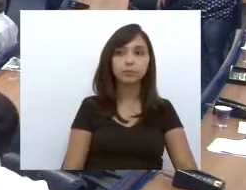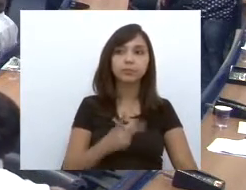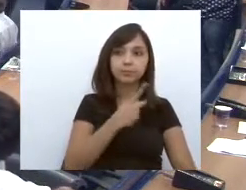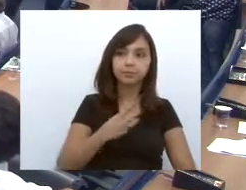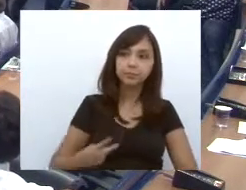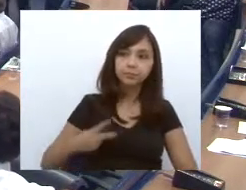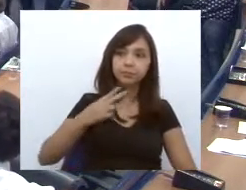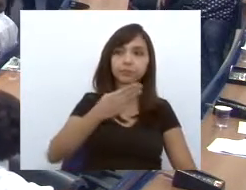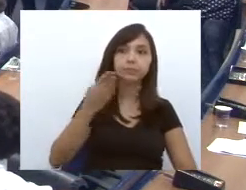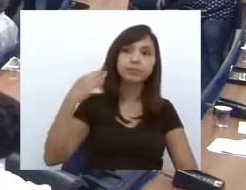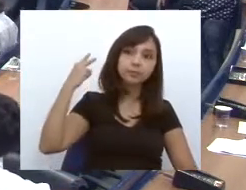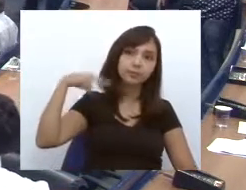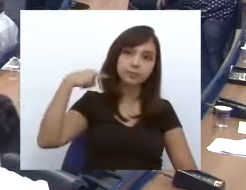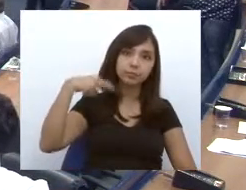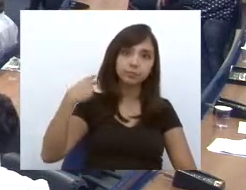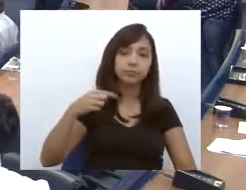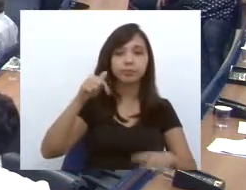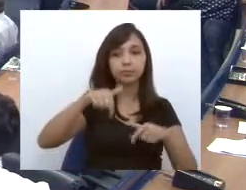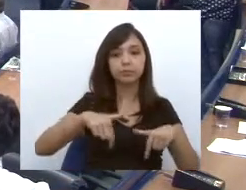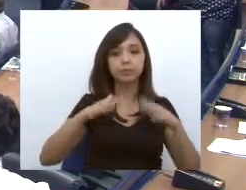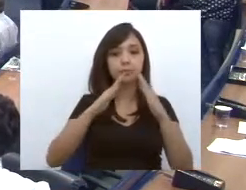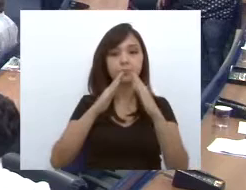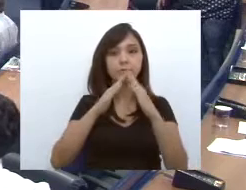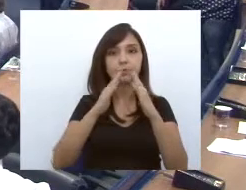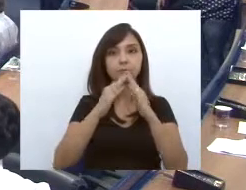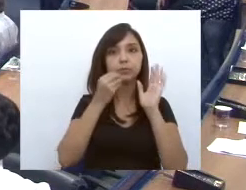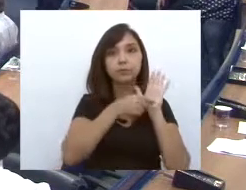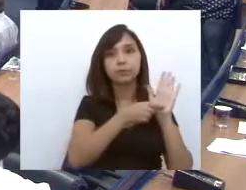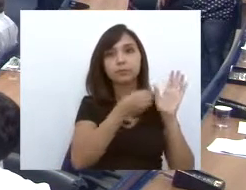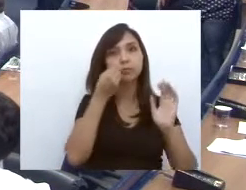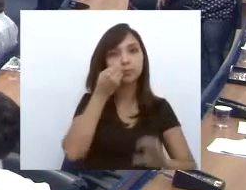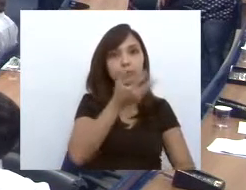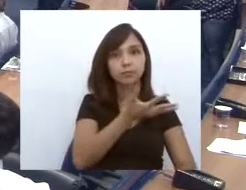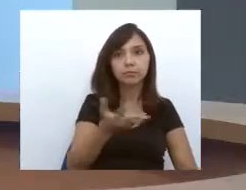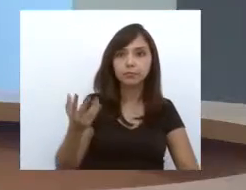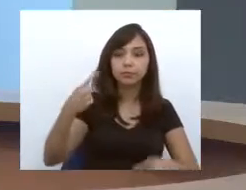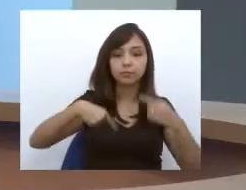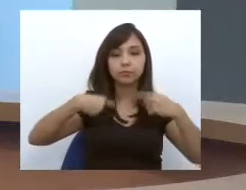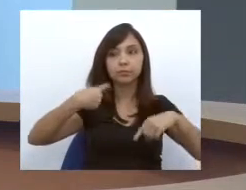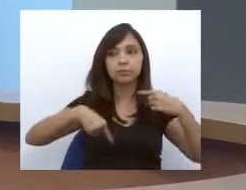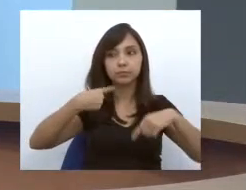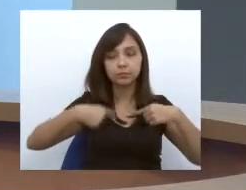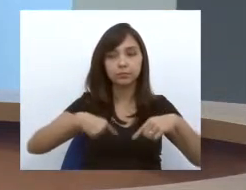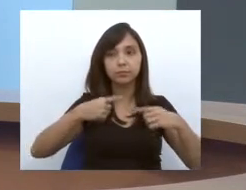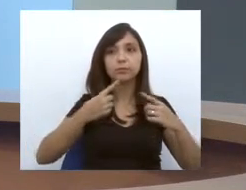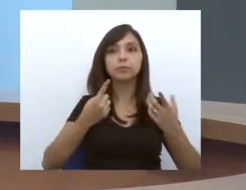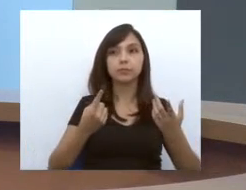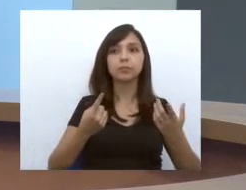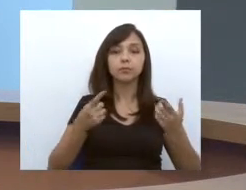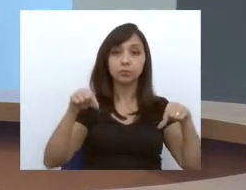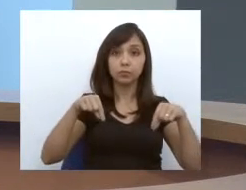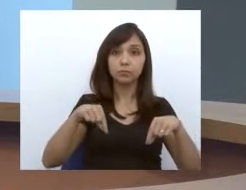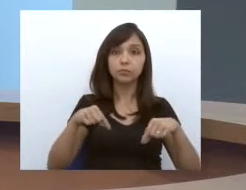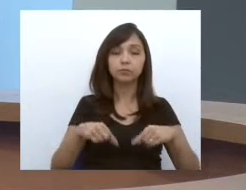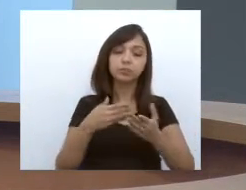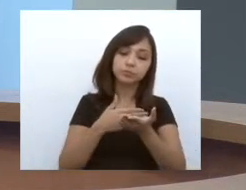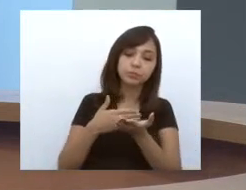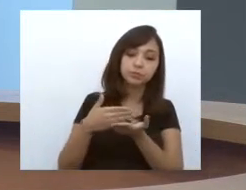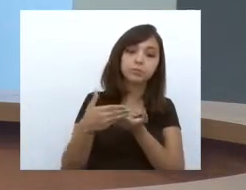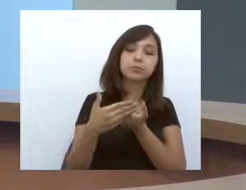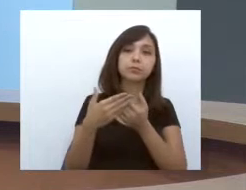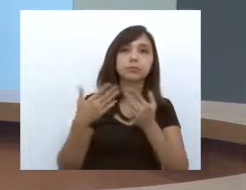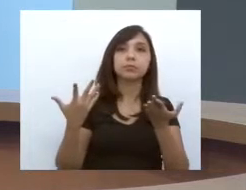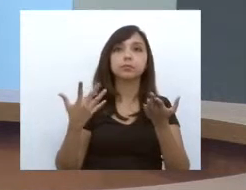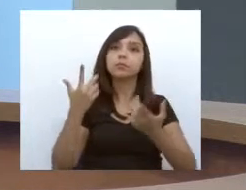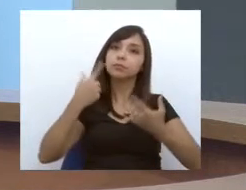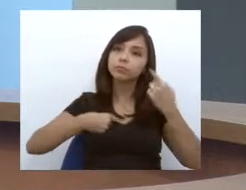senhores vereadores, acho que essa casa hoje ela demonstra a importância do debate político. Hoje, no início da sessão, havia